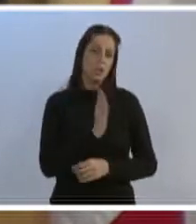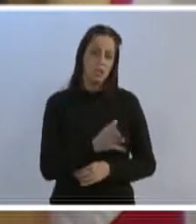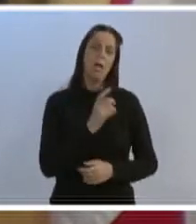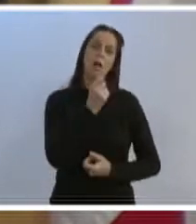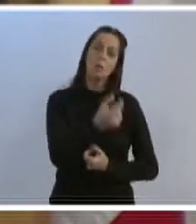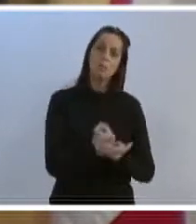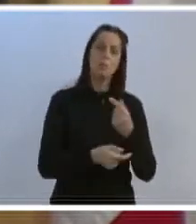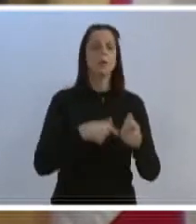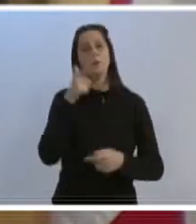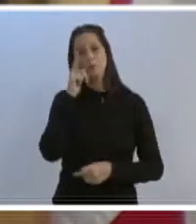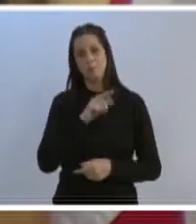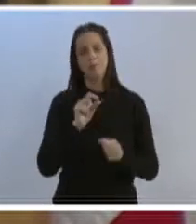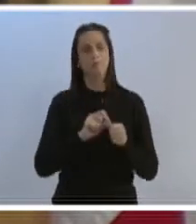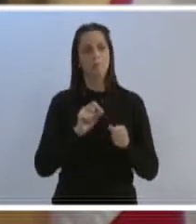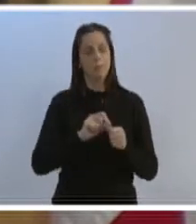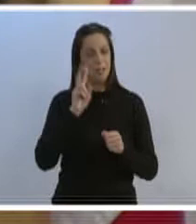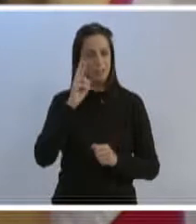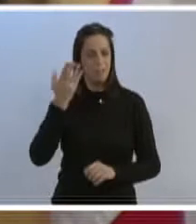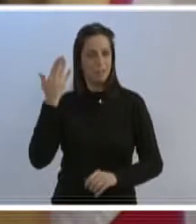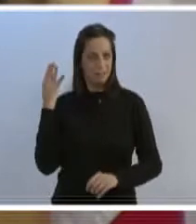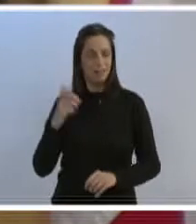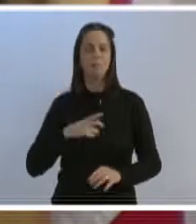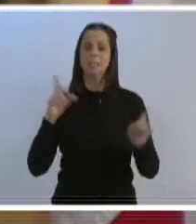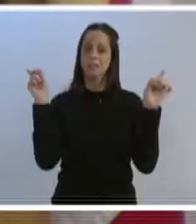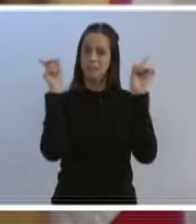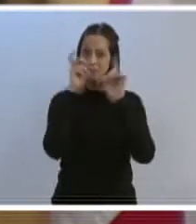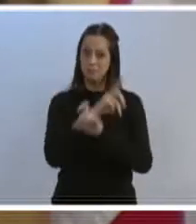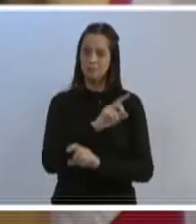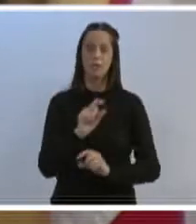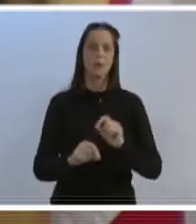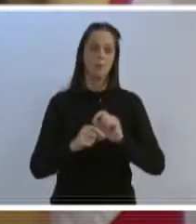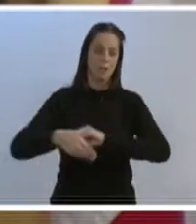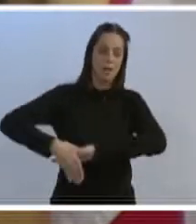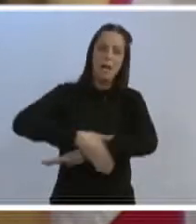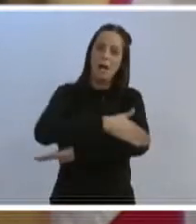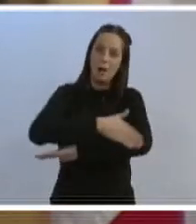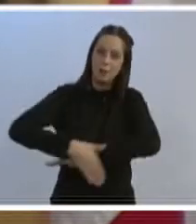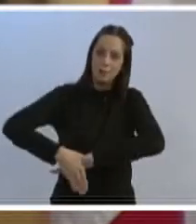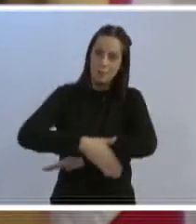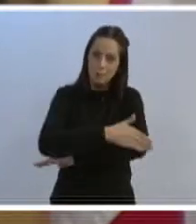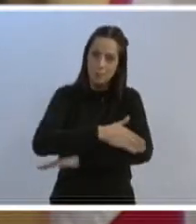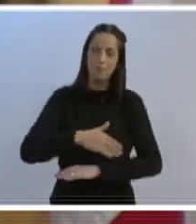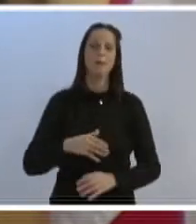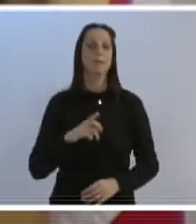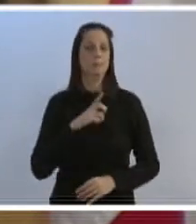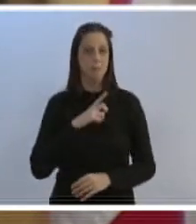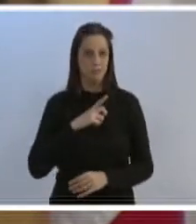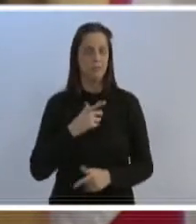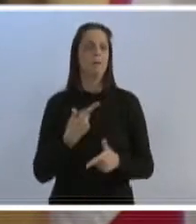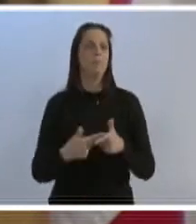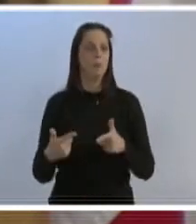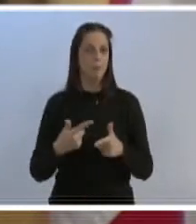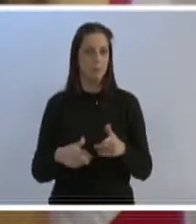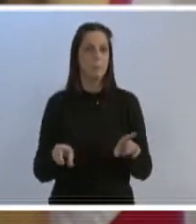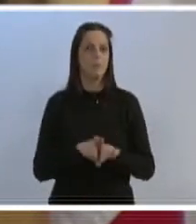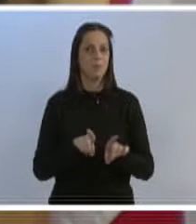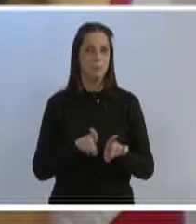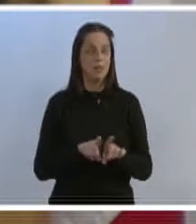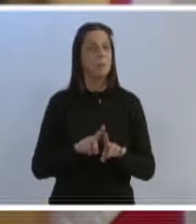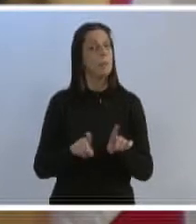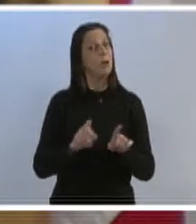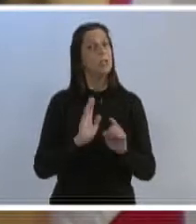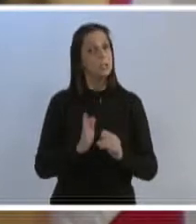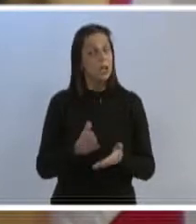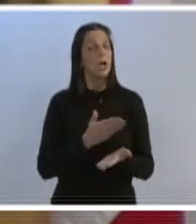nós tínhamos dificuldades ali com relação ao calçamento que tínhamos antes e agora tem boa parte